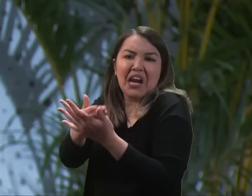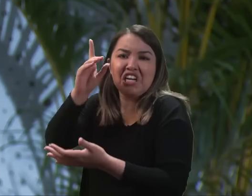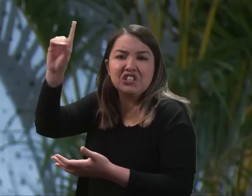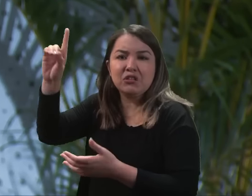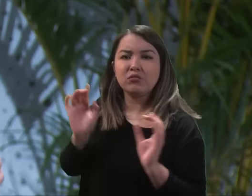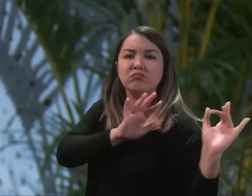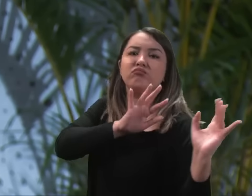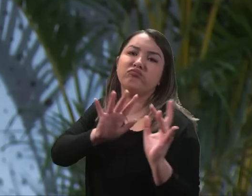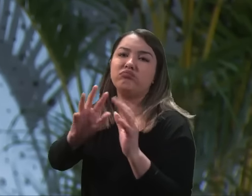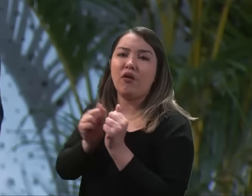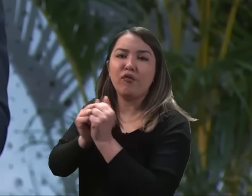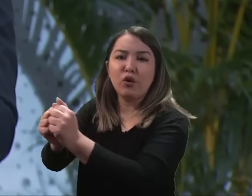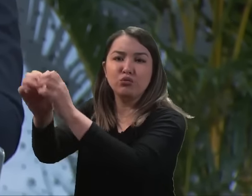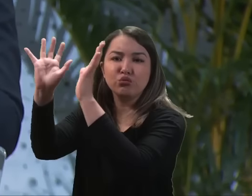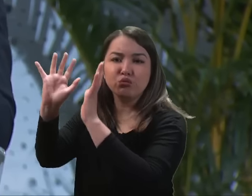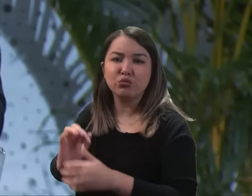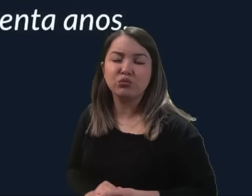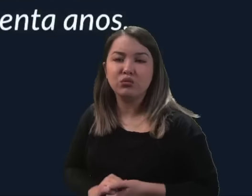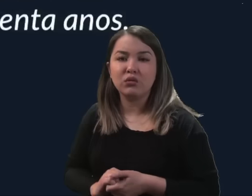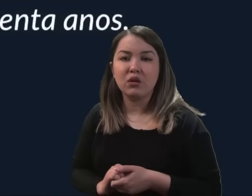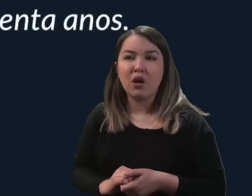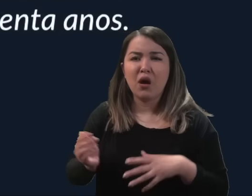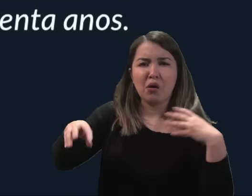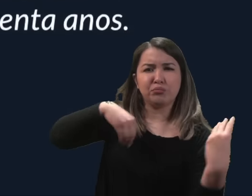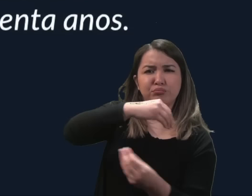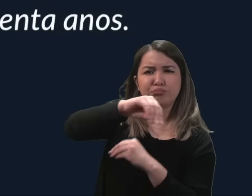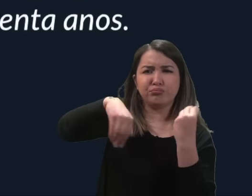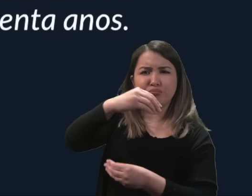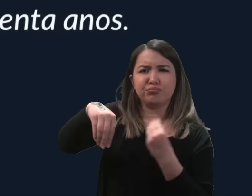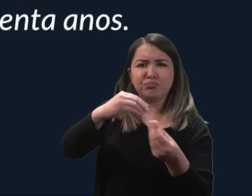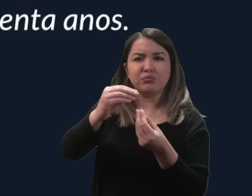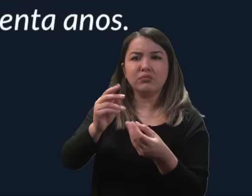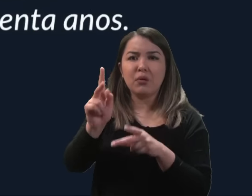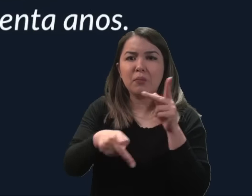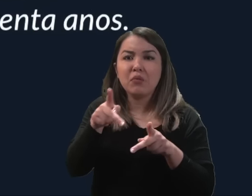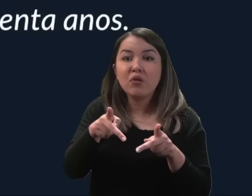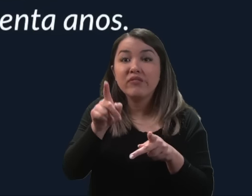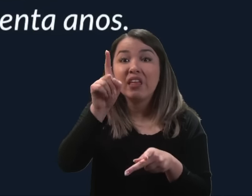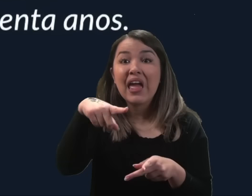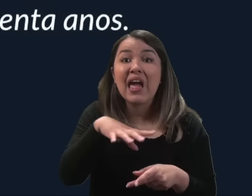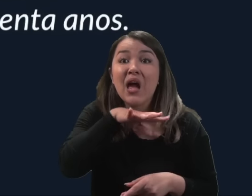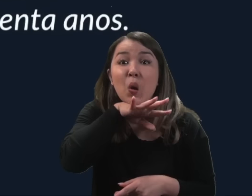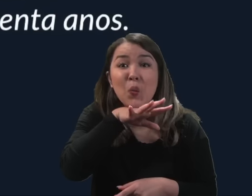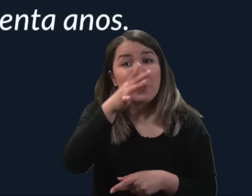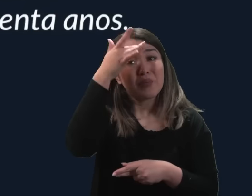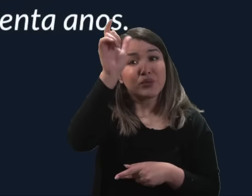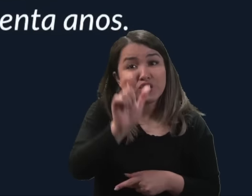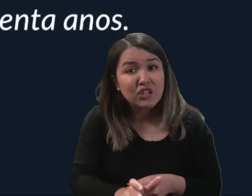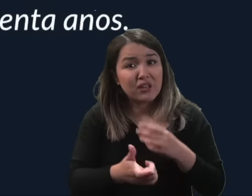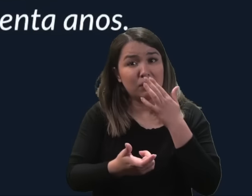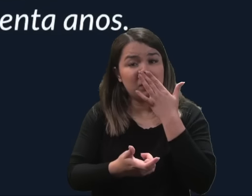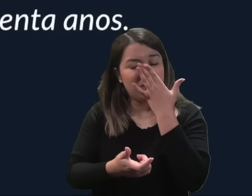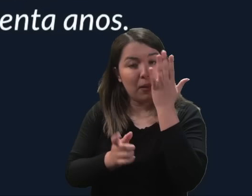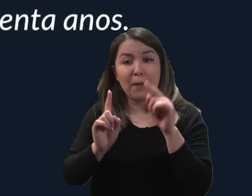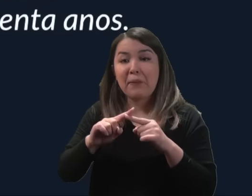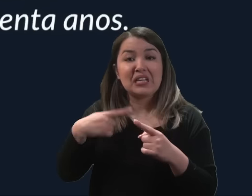ele diz que a multidão mista que viajou com Israel foram os autores da maioria das